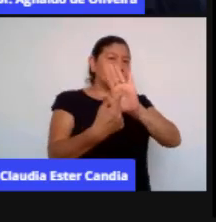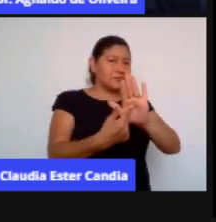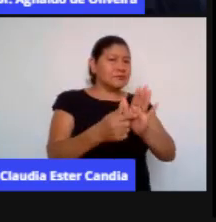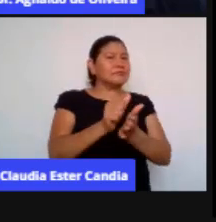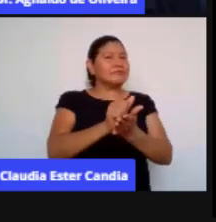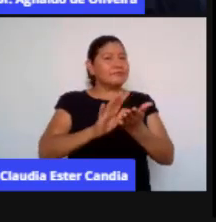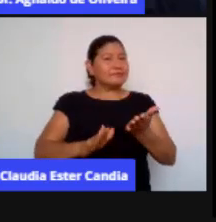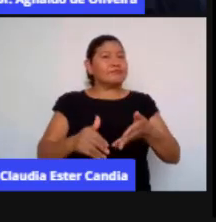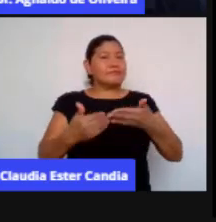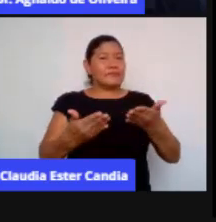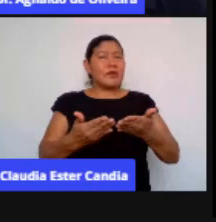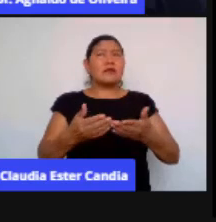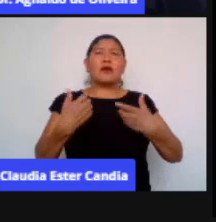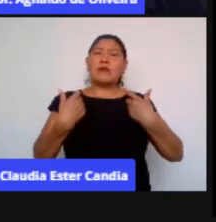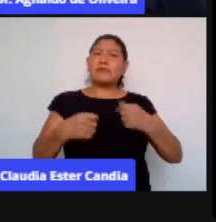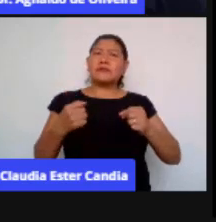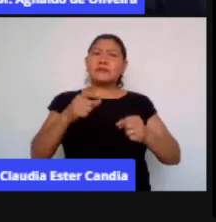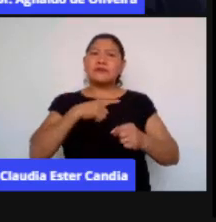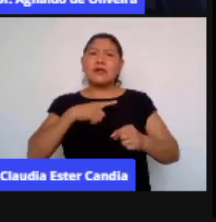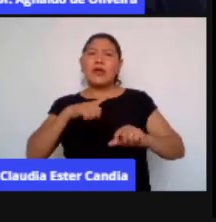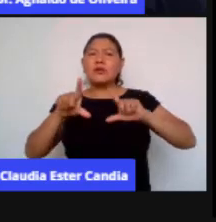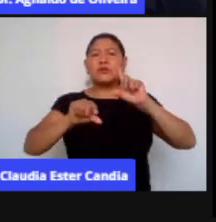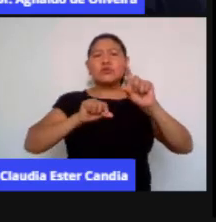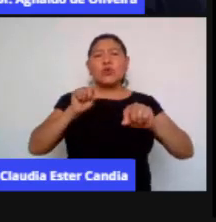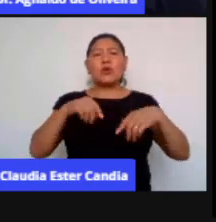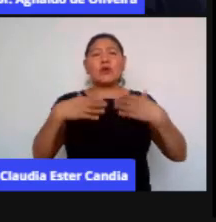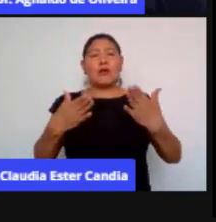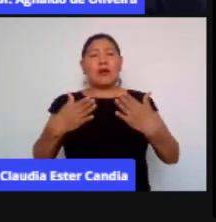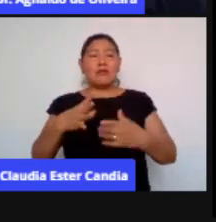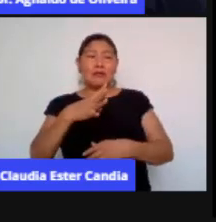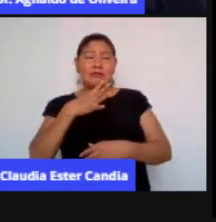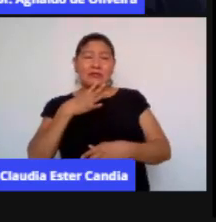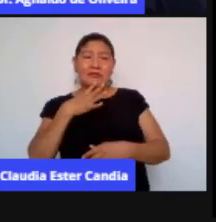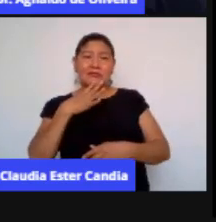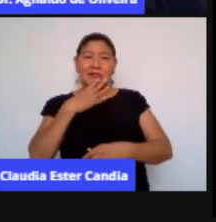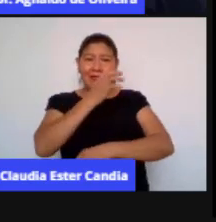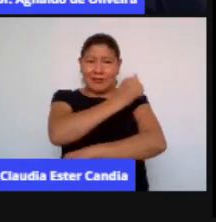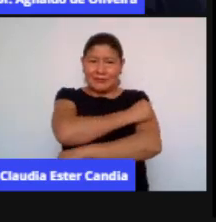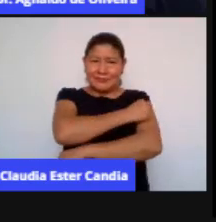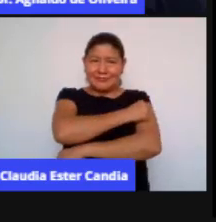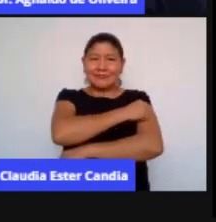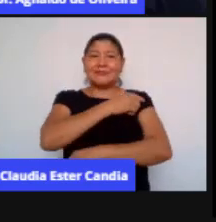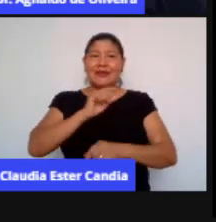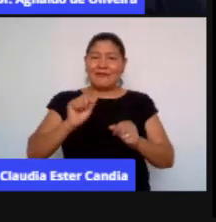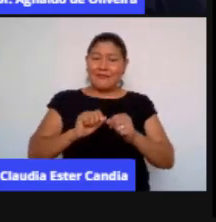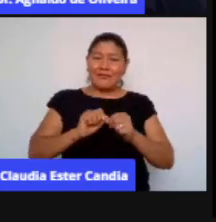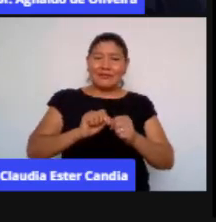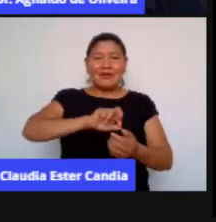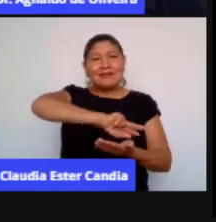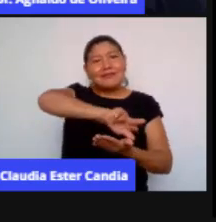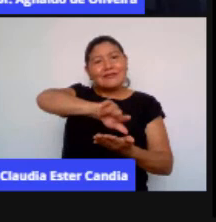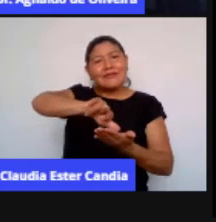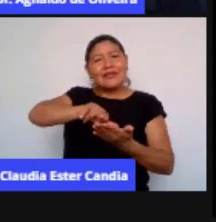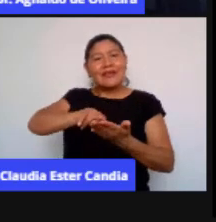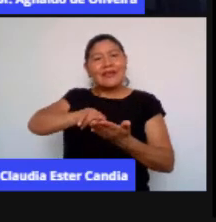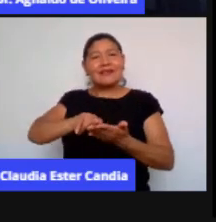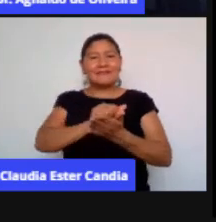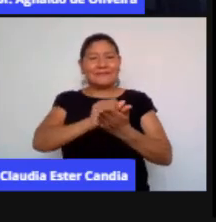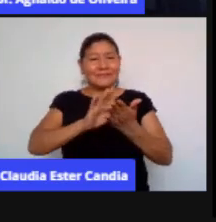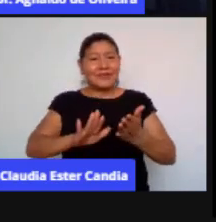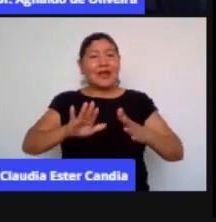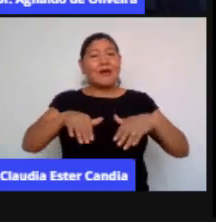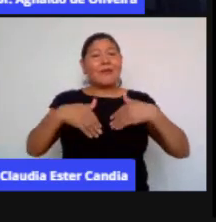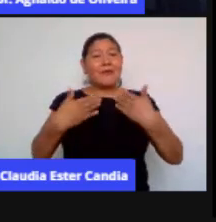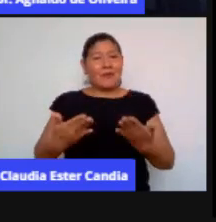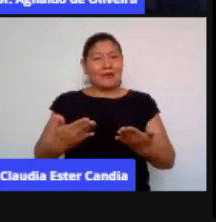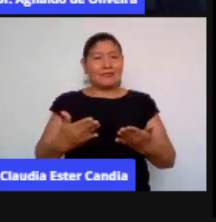assim, escolhas, né? Eu tenho que saber quem são meus alunos, o que eu posso fazer com um determinado grupo, o que eu não posso e como que eu posso pensar em atividades semelhantes